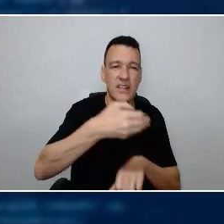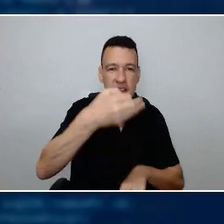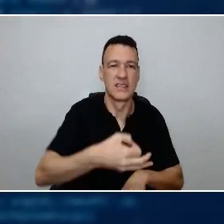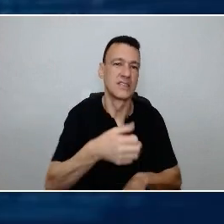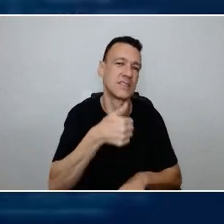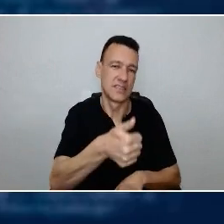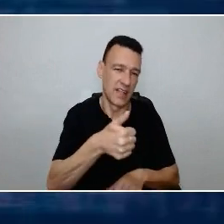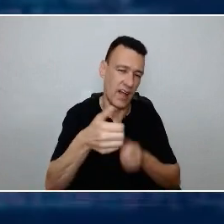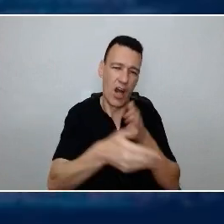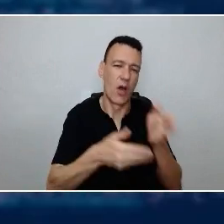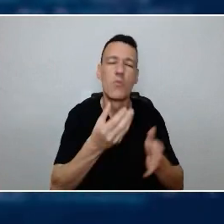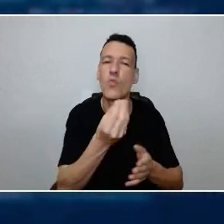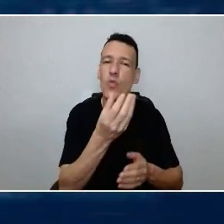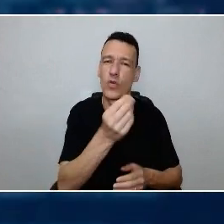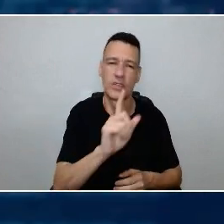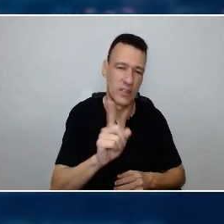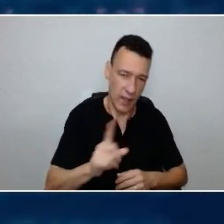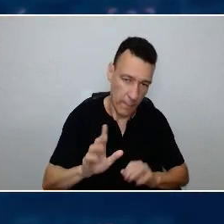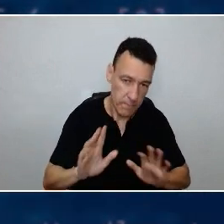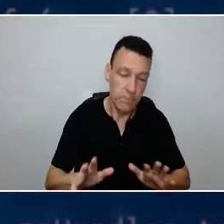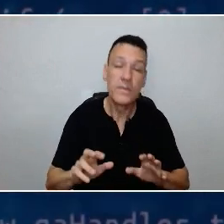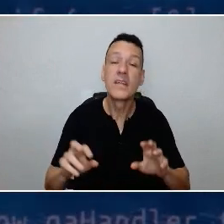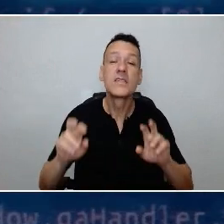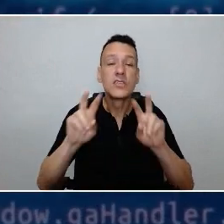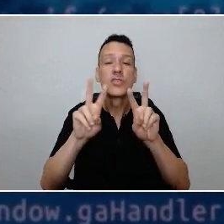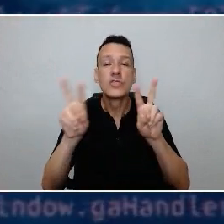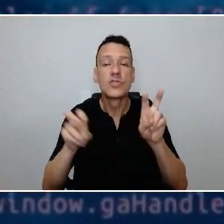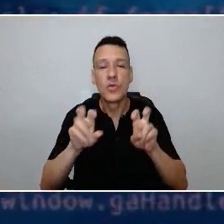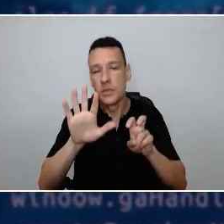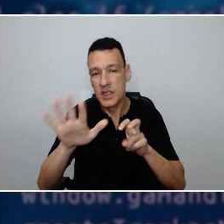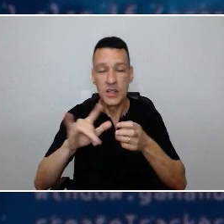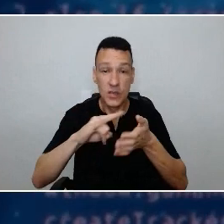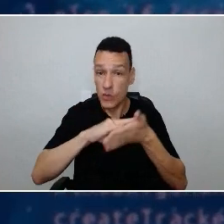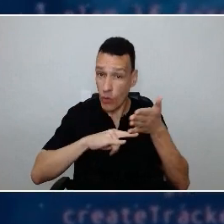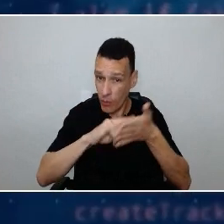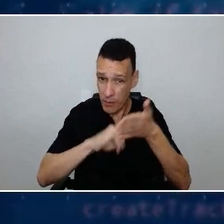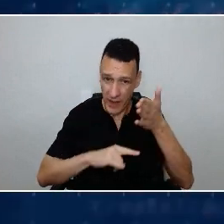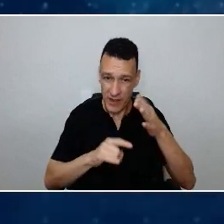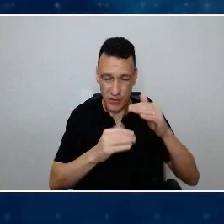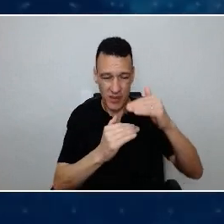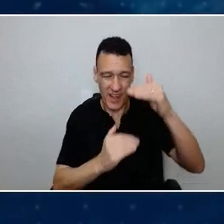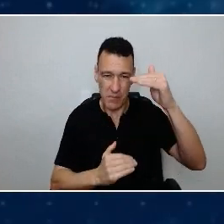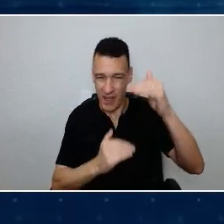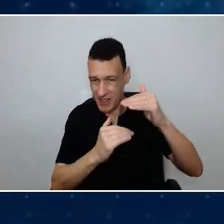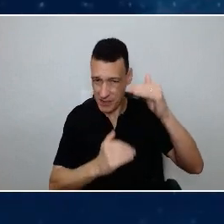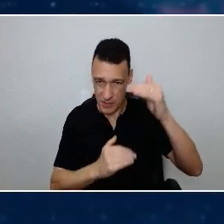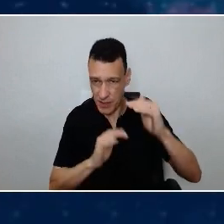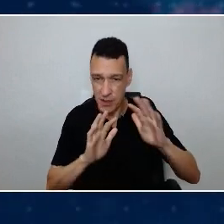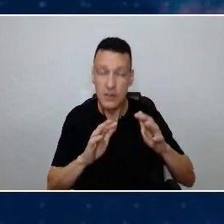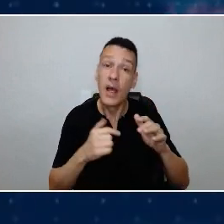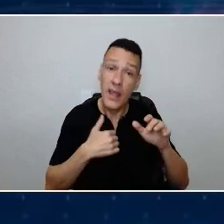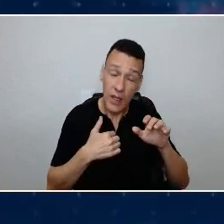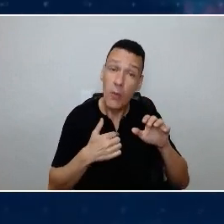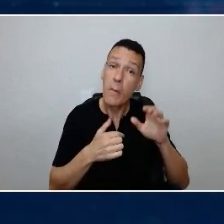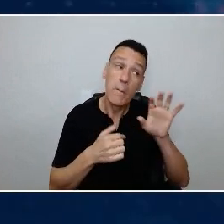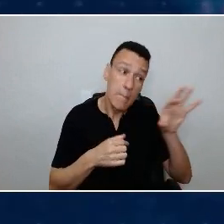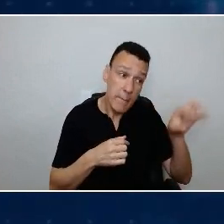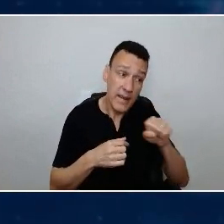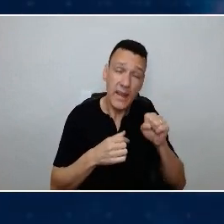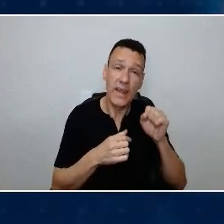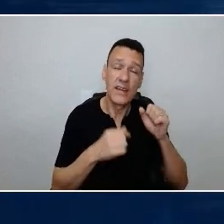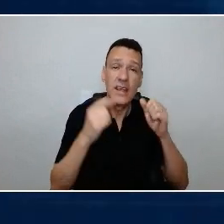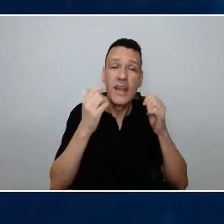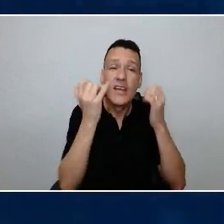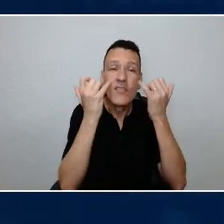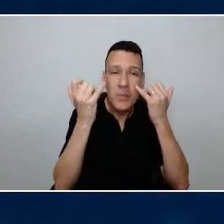informação bem nova que eu peguei do num num cara bem bem bem bem mais atualizado que eu com mongo assim